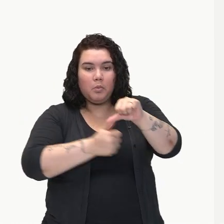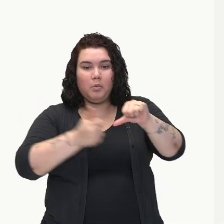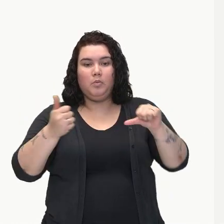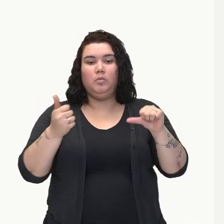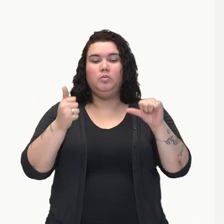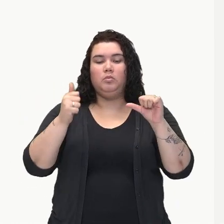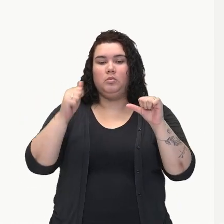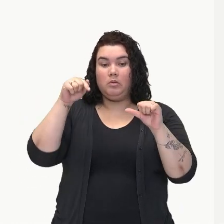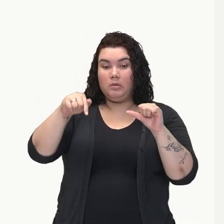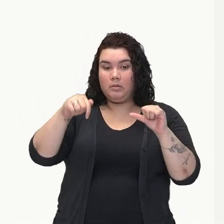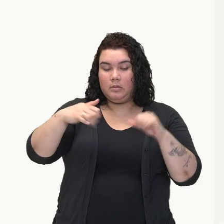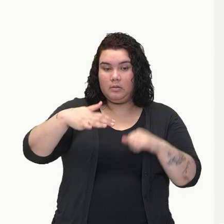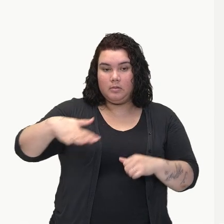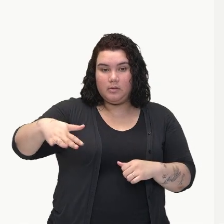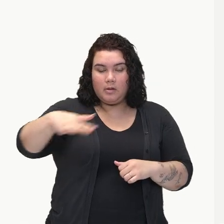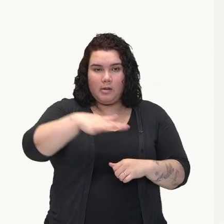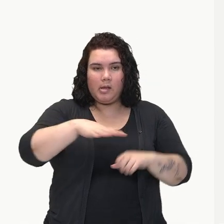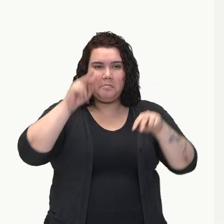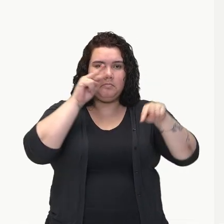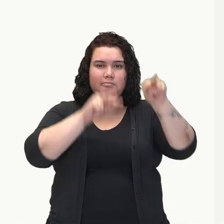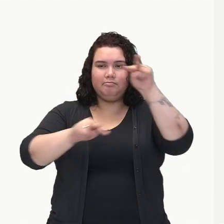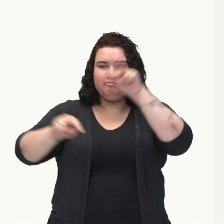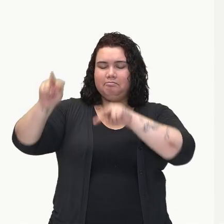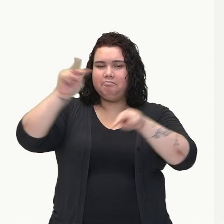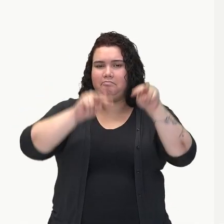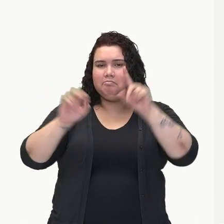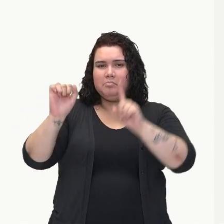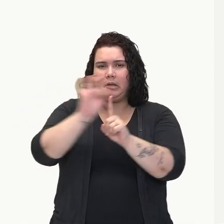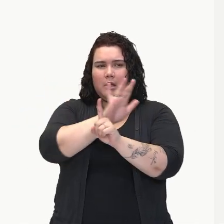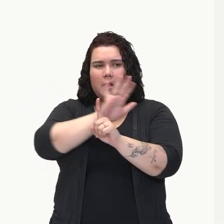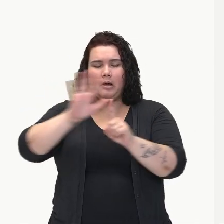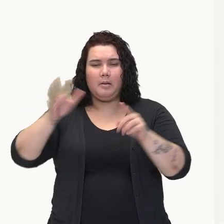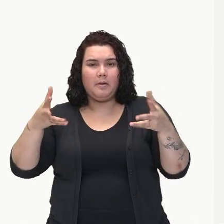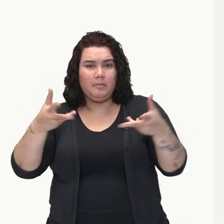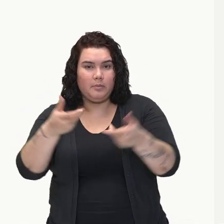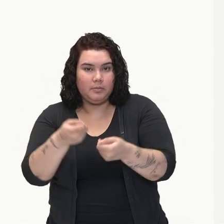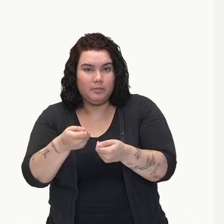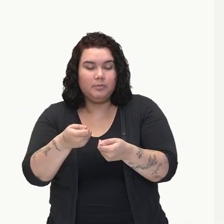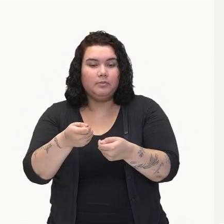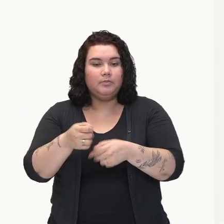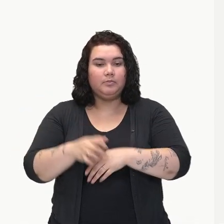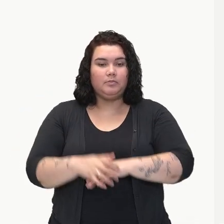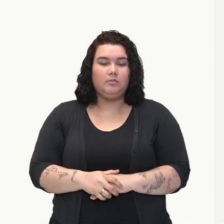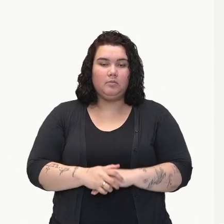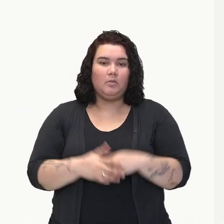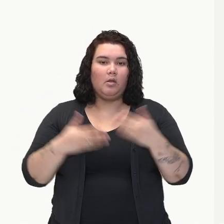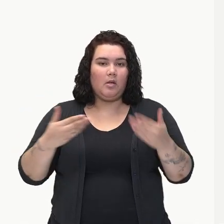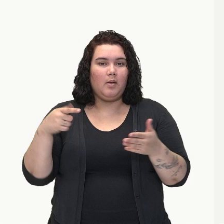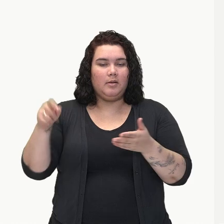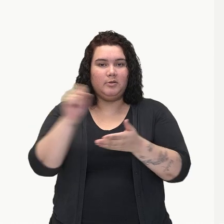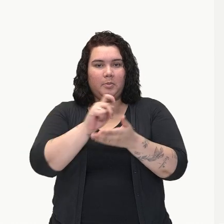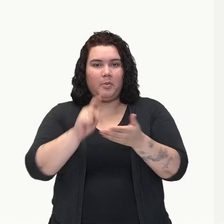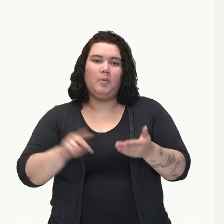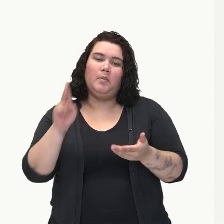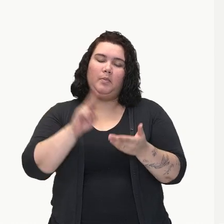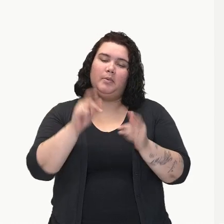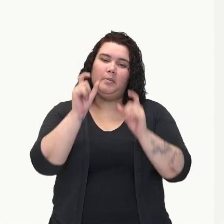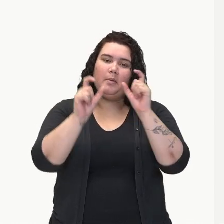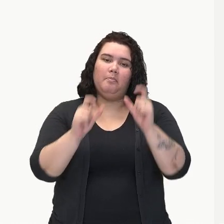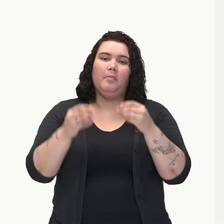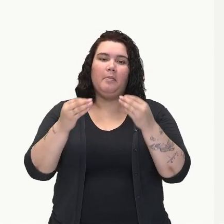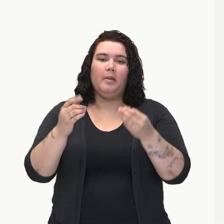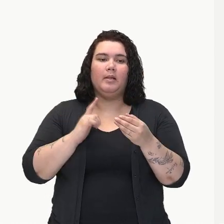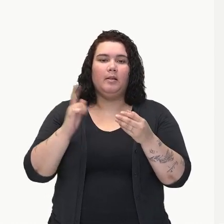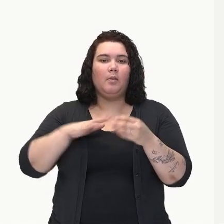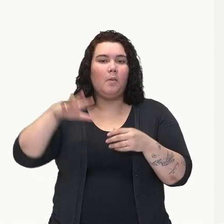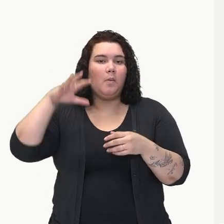aquilo ali numa miragem divina. Os poetas, os bons poetas, vão brincar com isso para trabalhar a musicalidade do